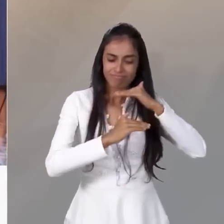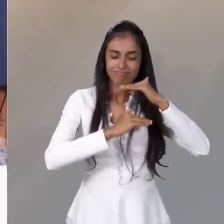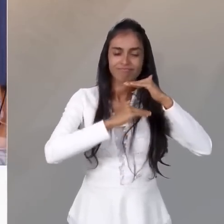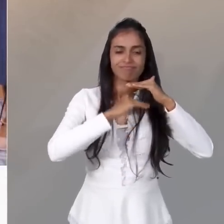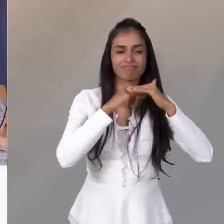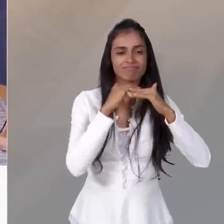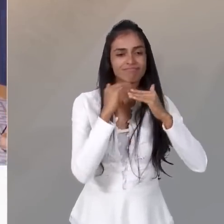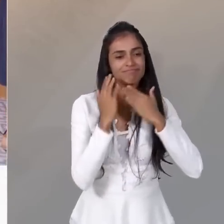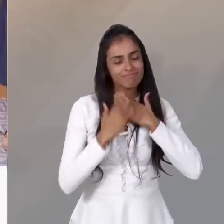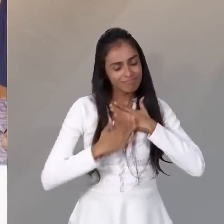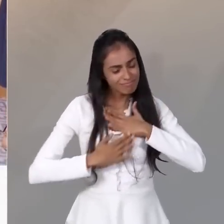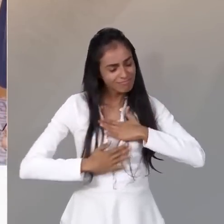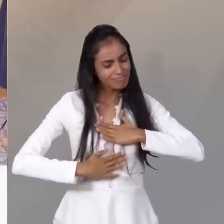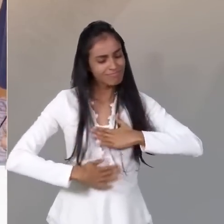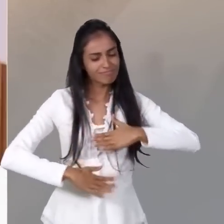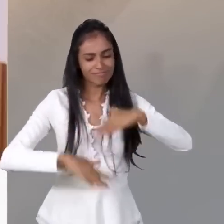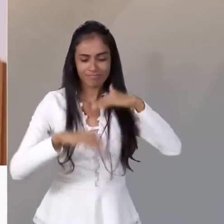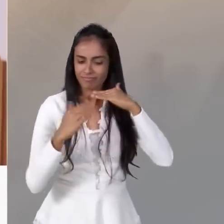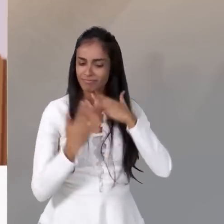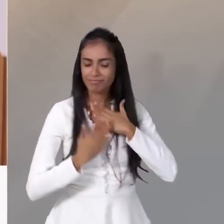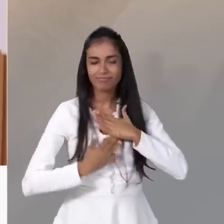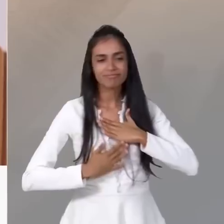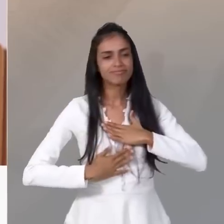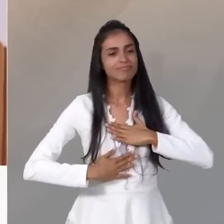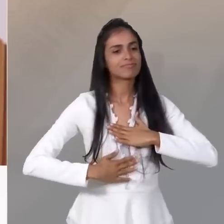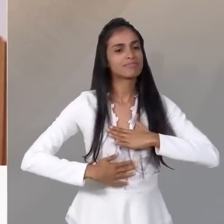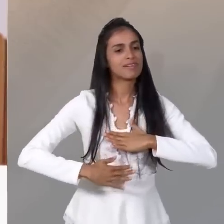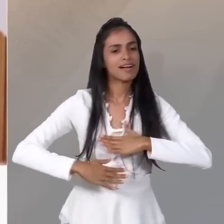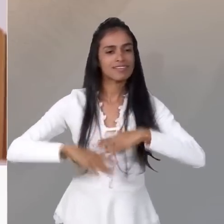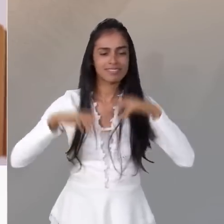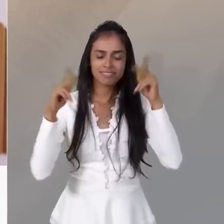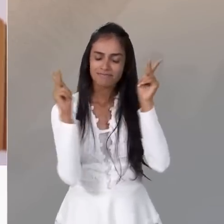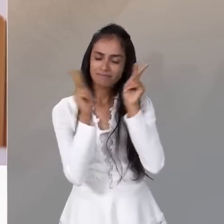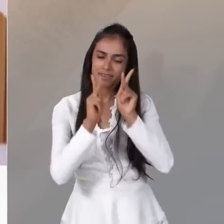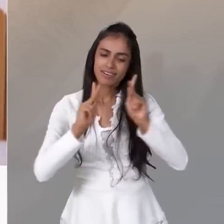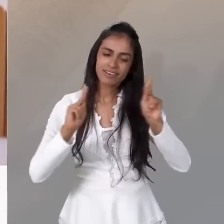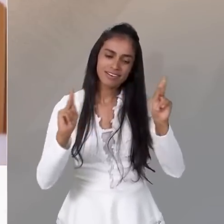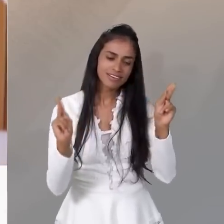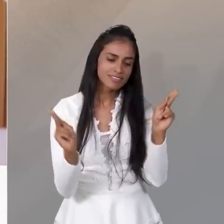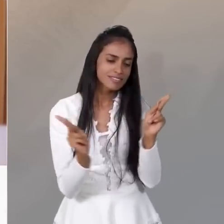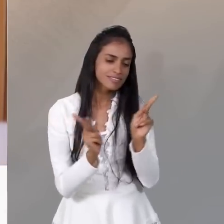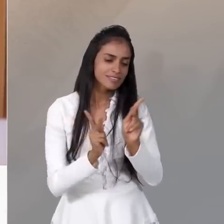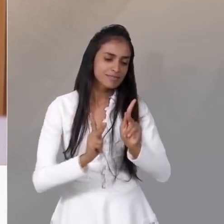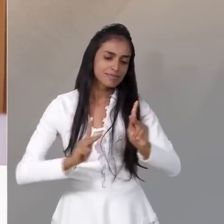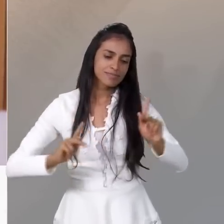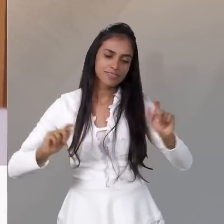coração de consolação e paz tão